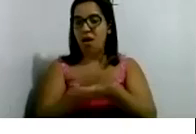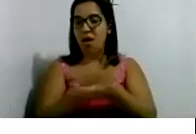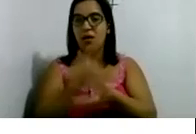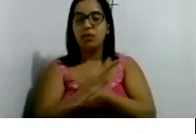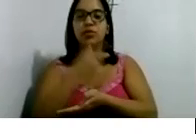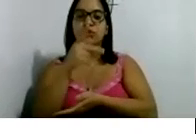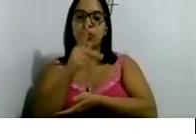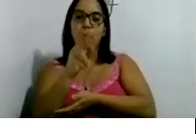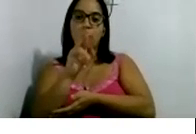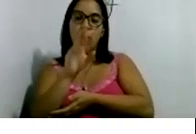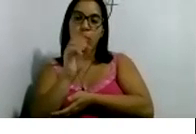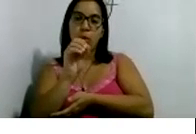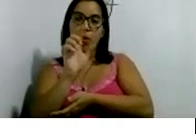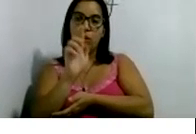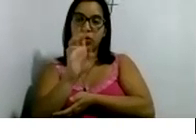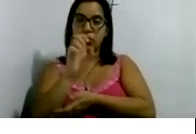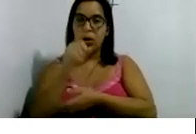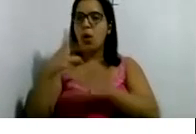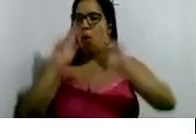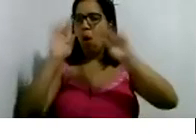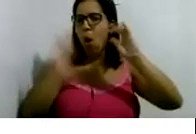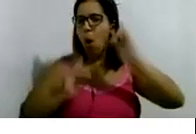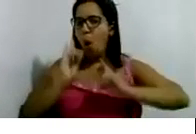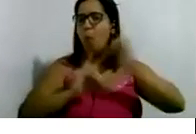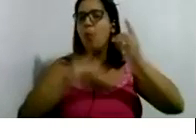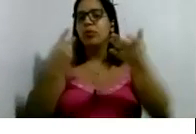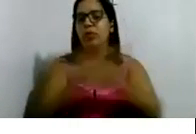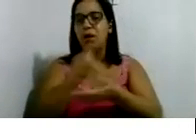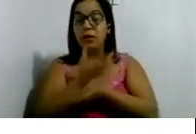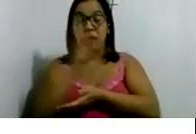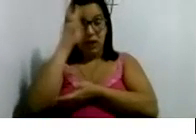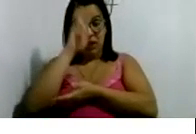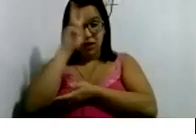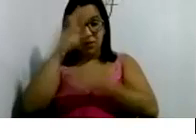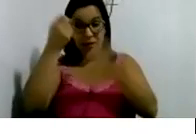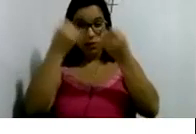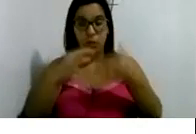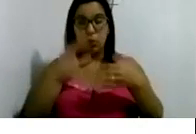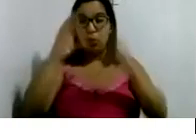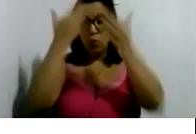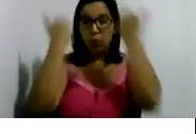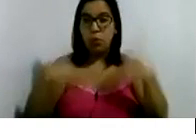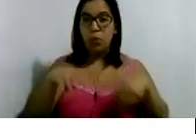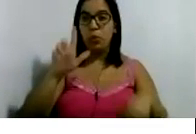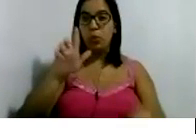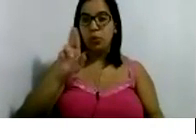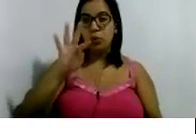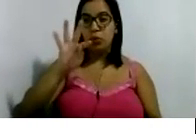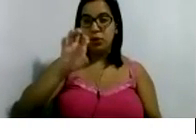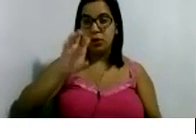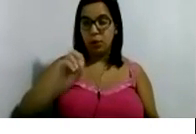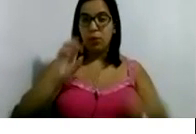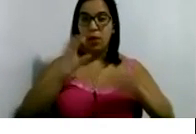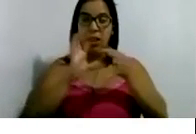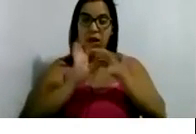progesterona quanto de estrógeno pelos ovários. Então, lembra quando eu falei lá do corpo lúteo, que ele secreta progesterona? Então,